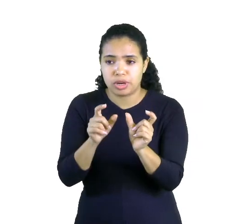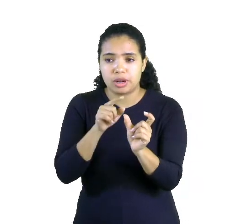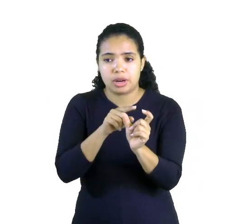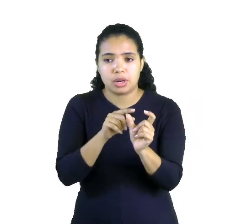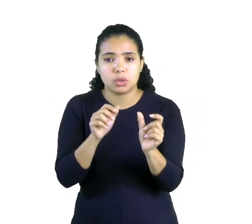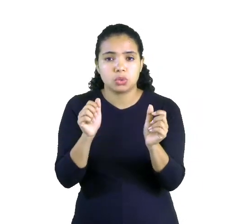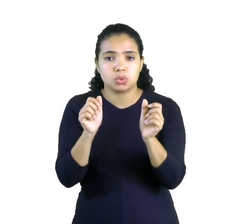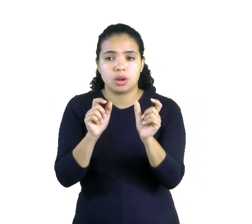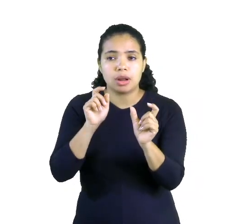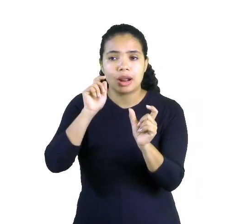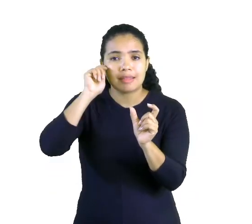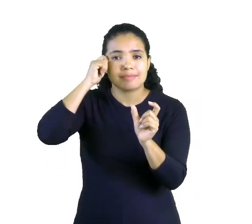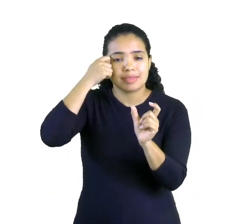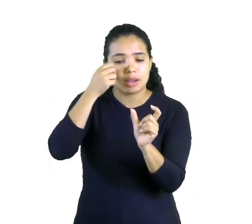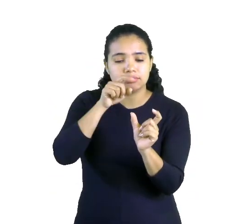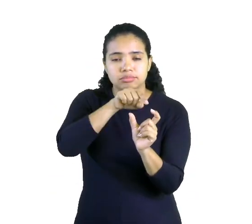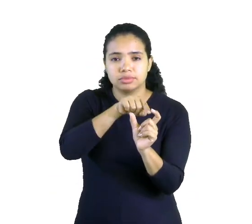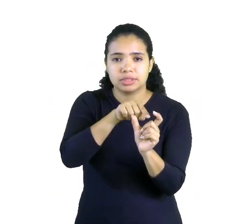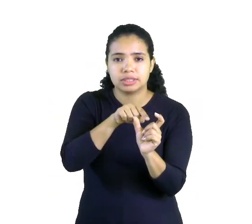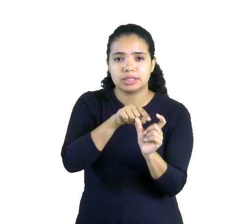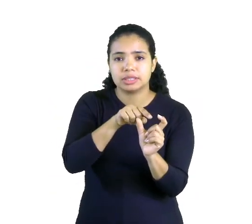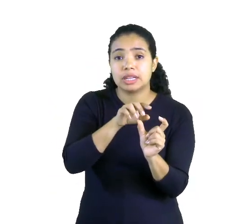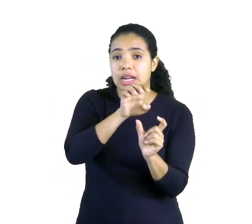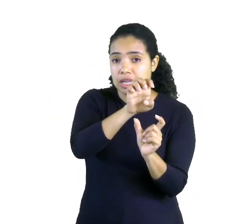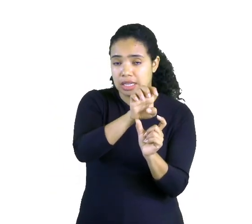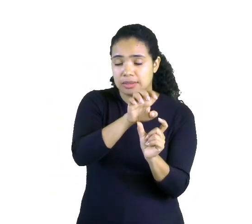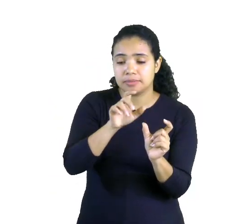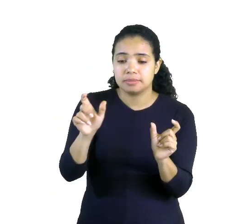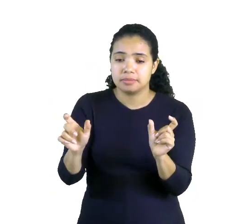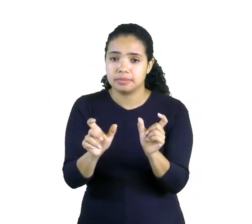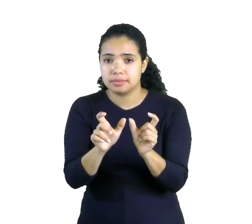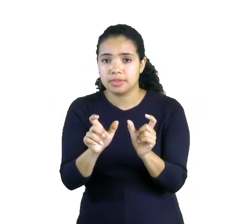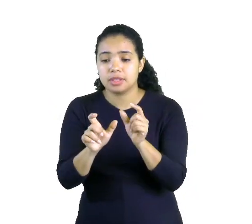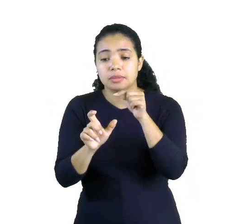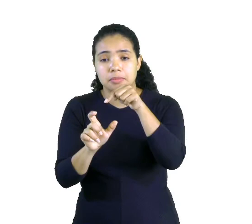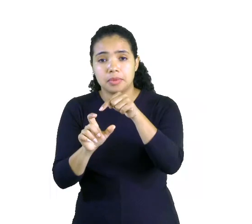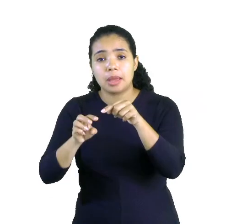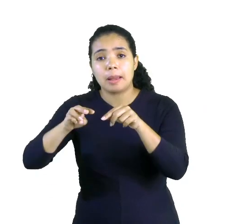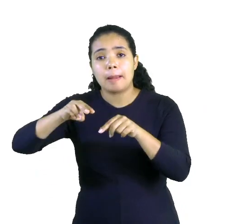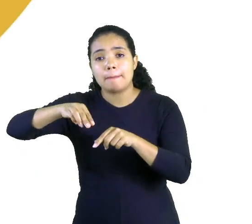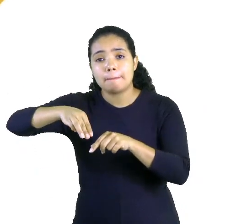aí em negrito, a conjunção e a conjunção mas.